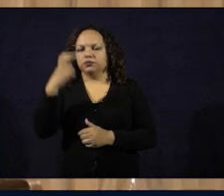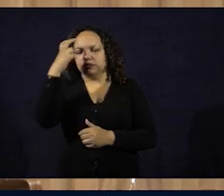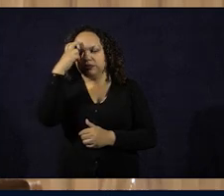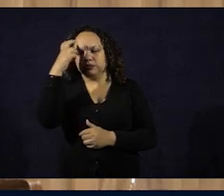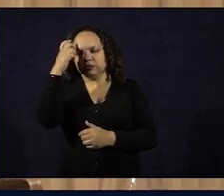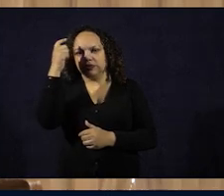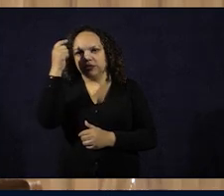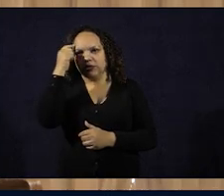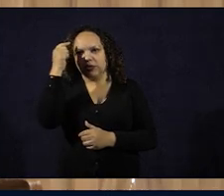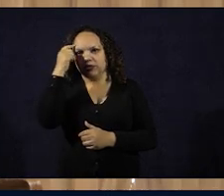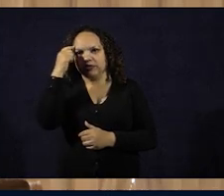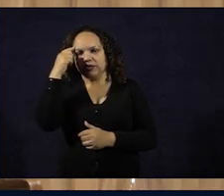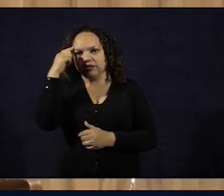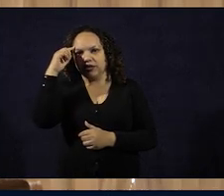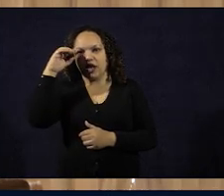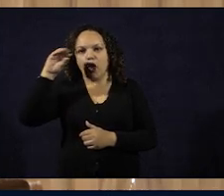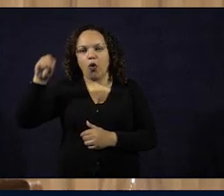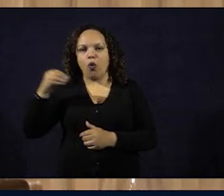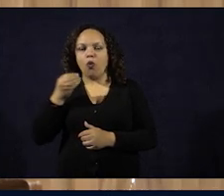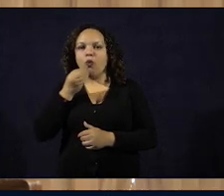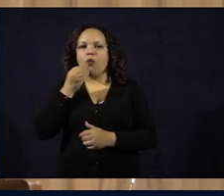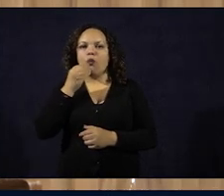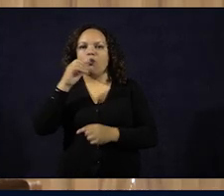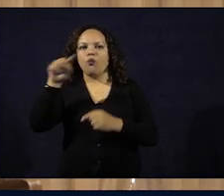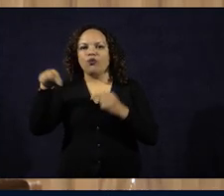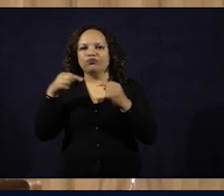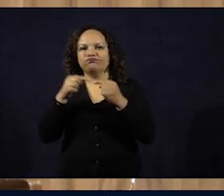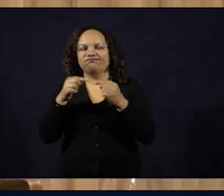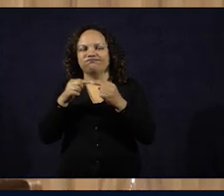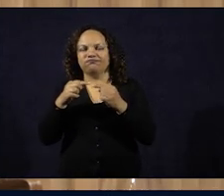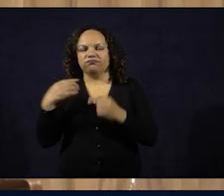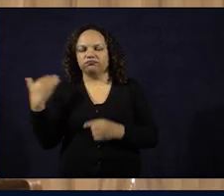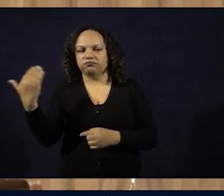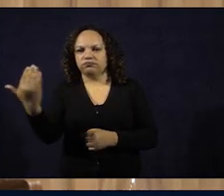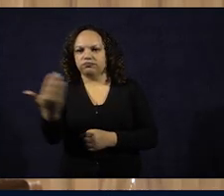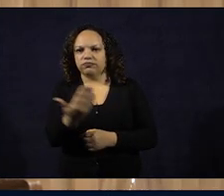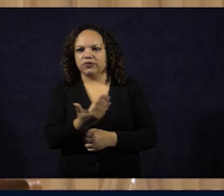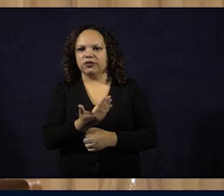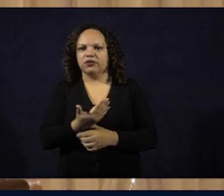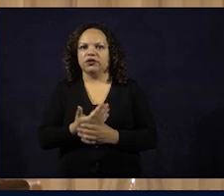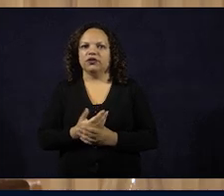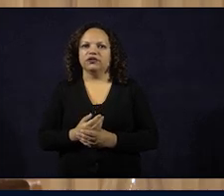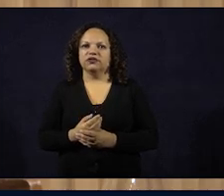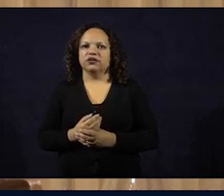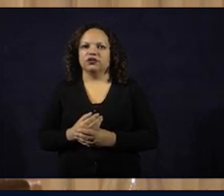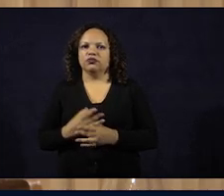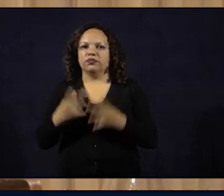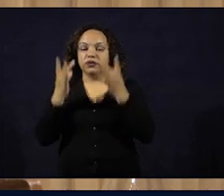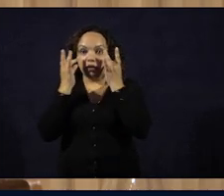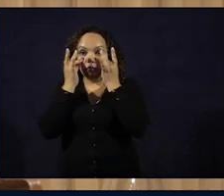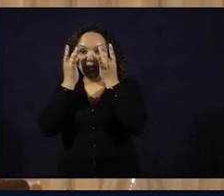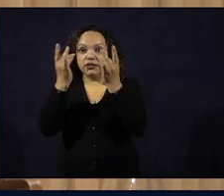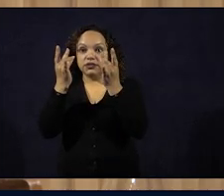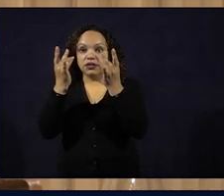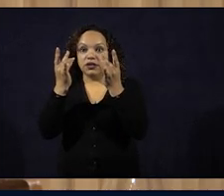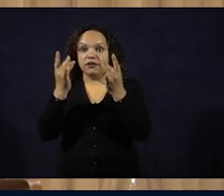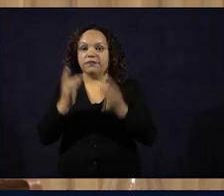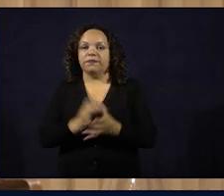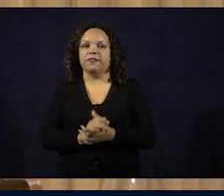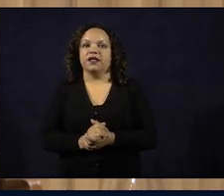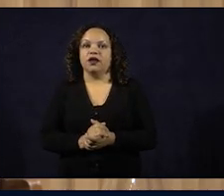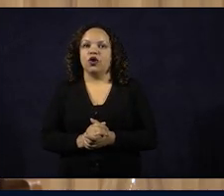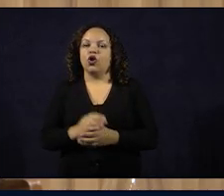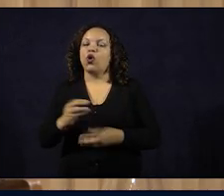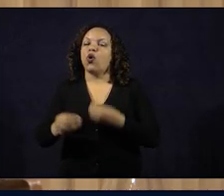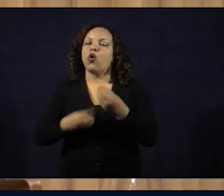consciência e isso é oportunidade para todos nós. Então, acho que esse é o primeiro ponto e acho que estamos todos atentos com relação a isso, né? Como é que o país vai